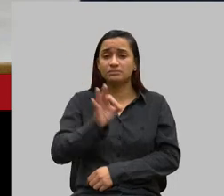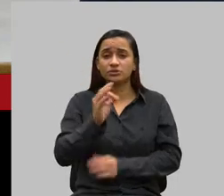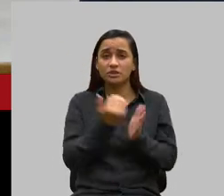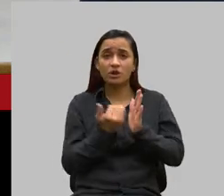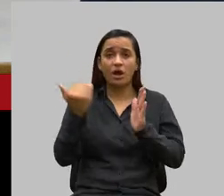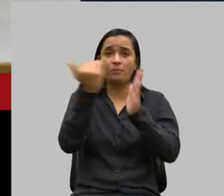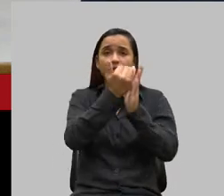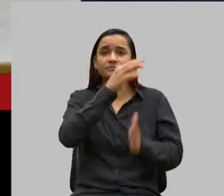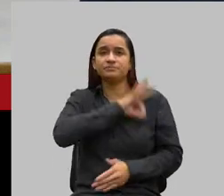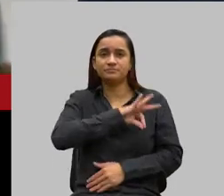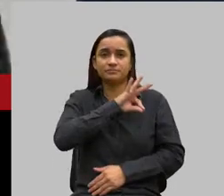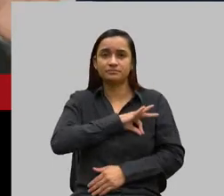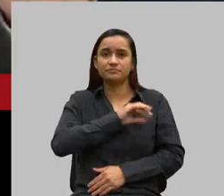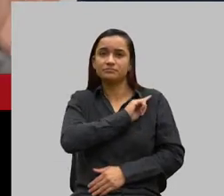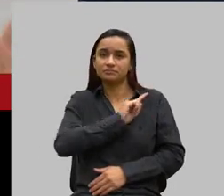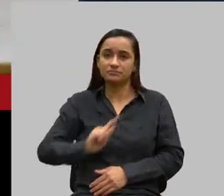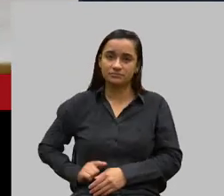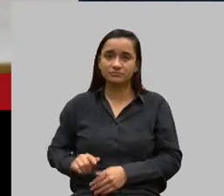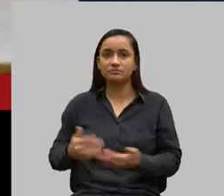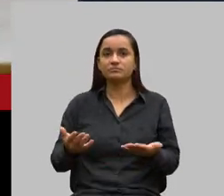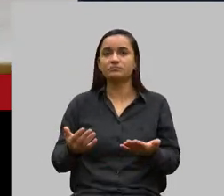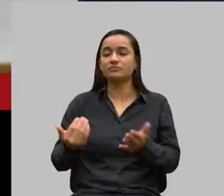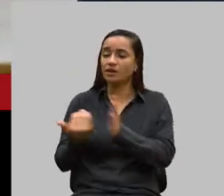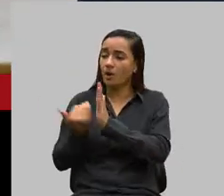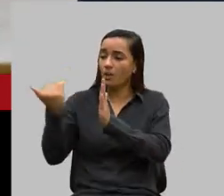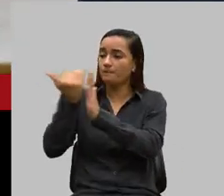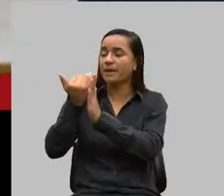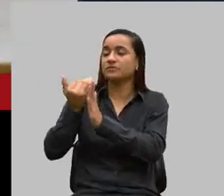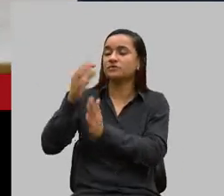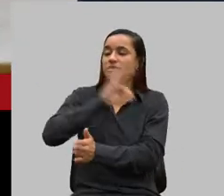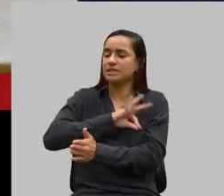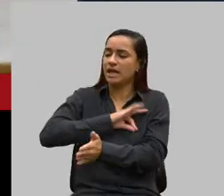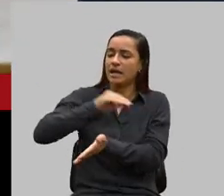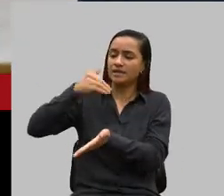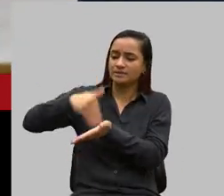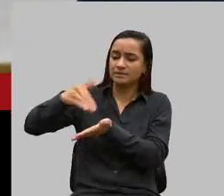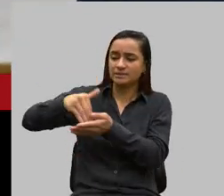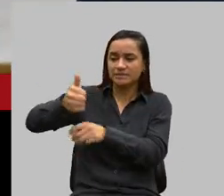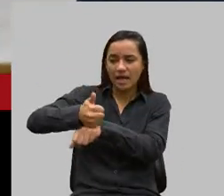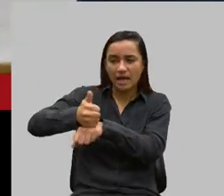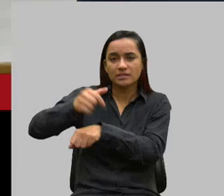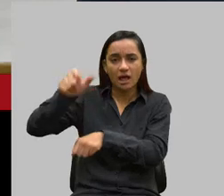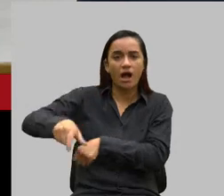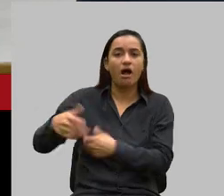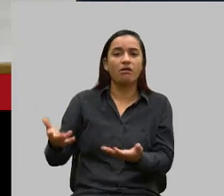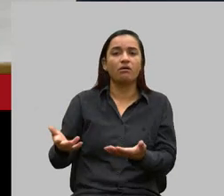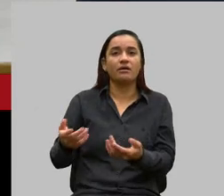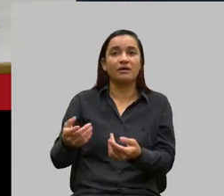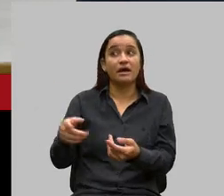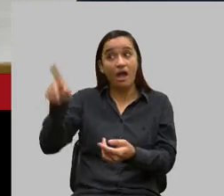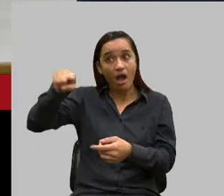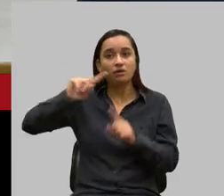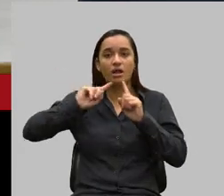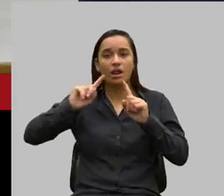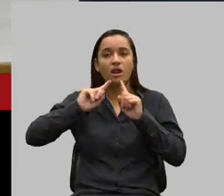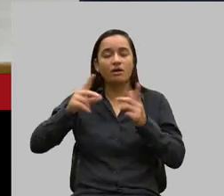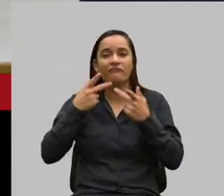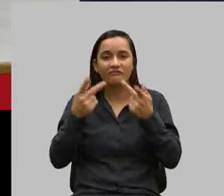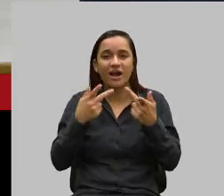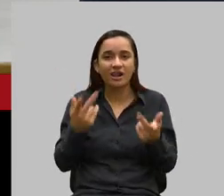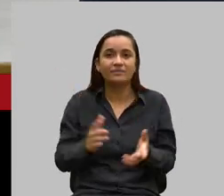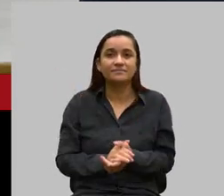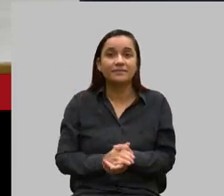governador aumento do salário do secretários quer dizer é o que eles têm para falar Eles ainda não